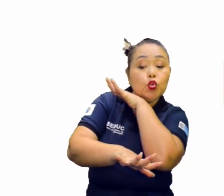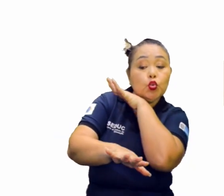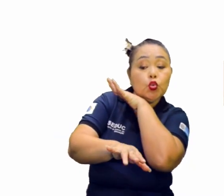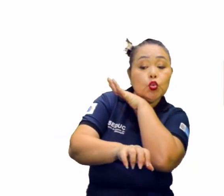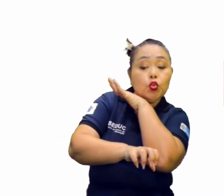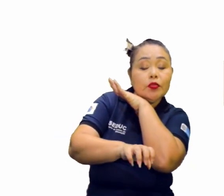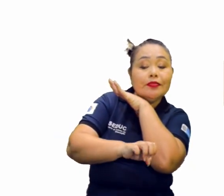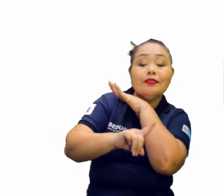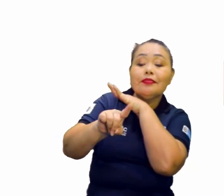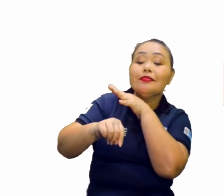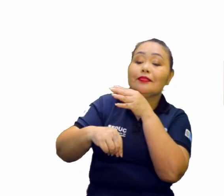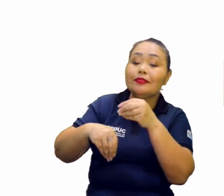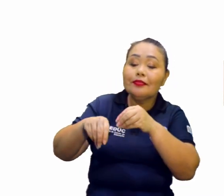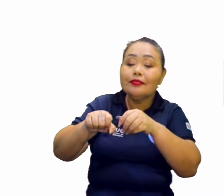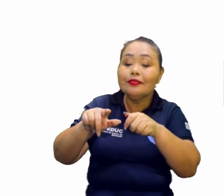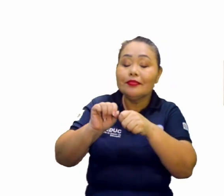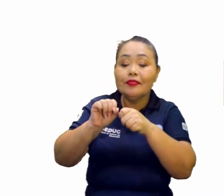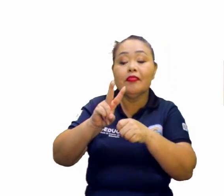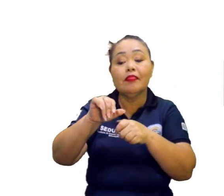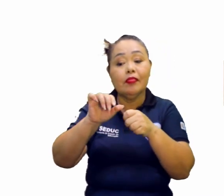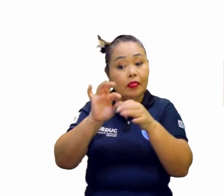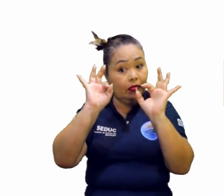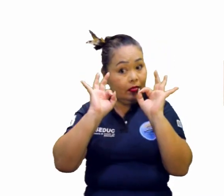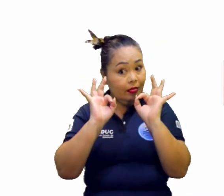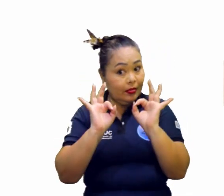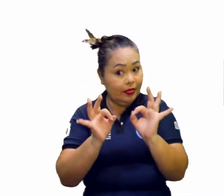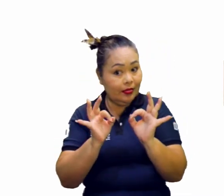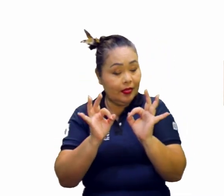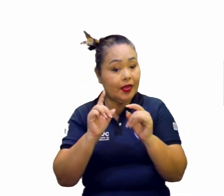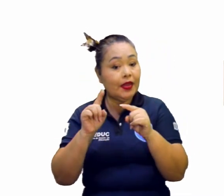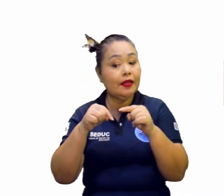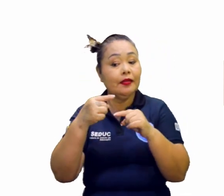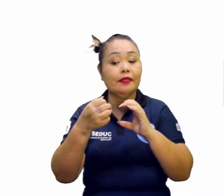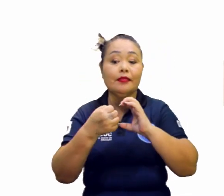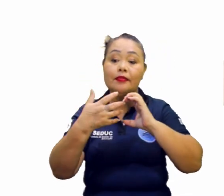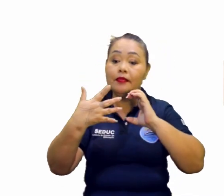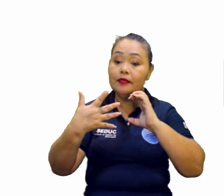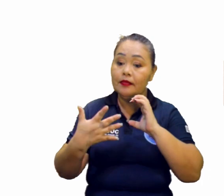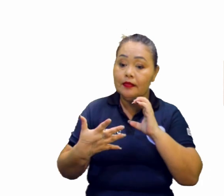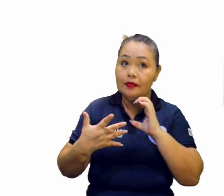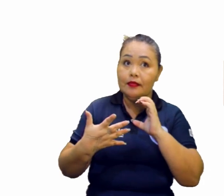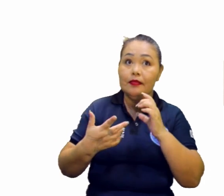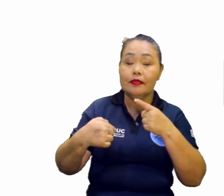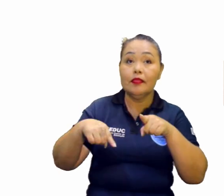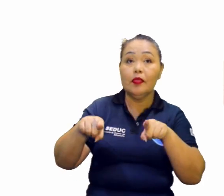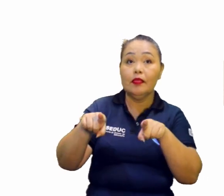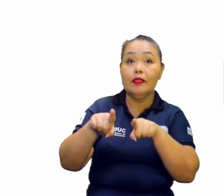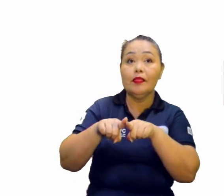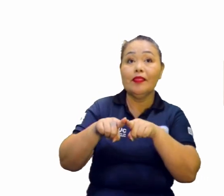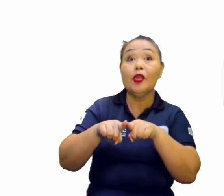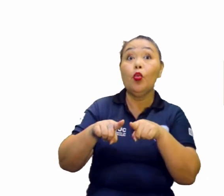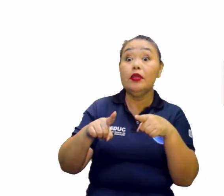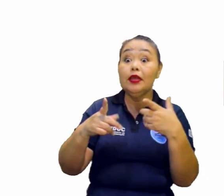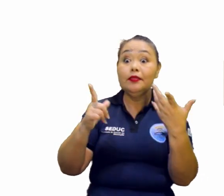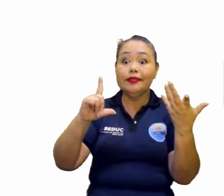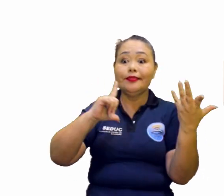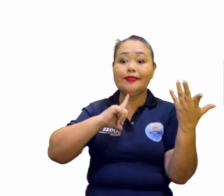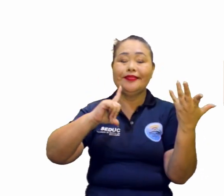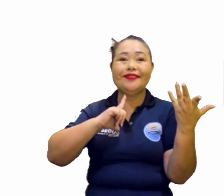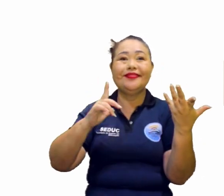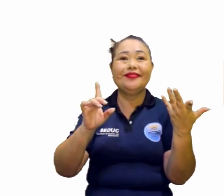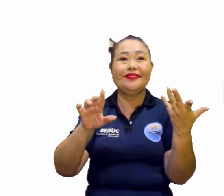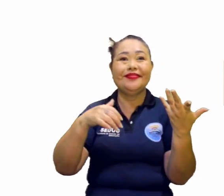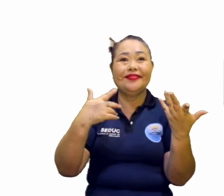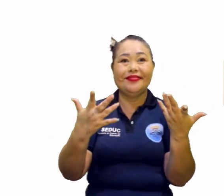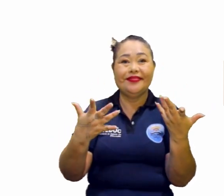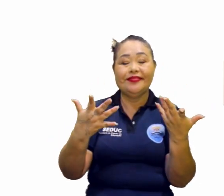solo vai ser adequado devido a essas características, essas melhorias dessas características físicas. Pela